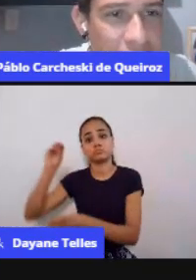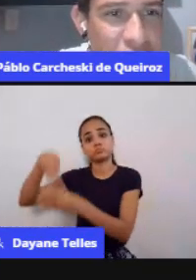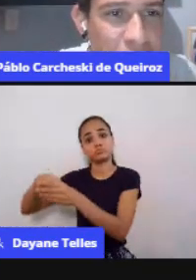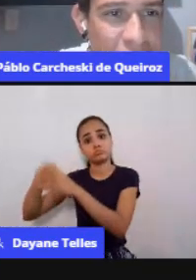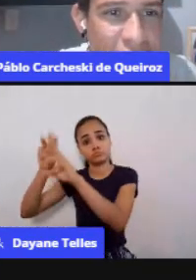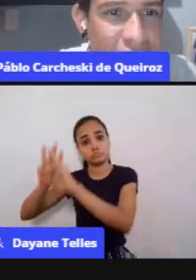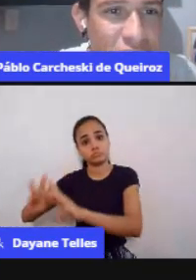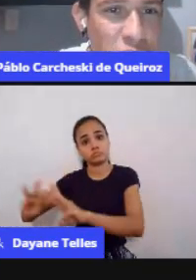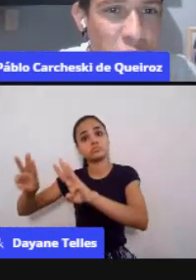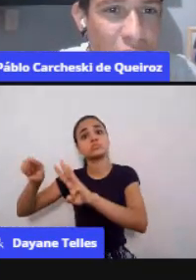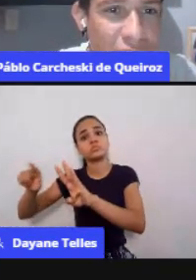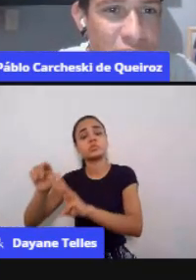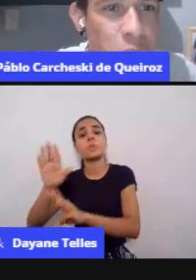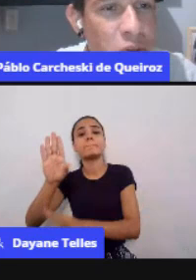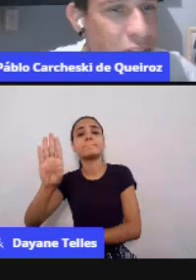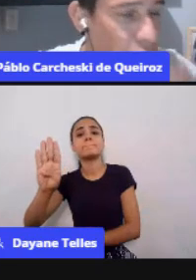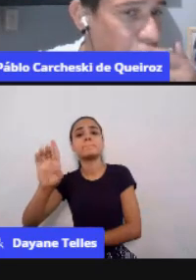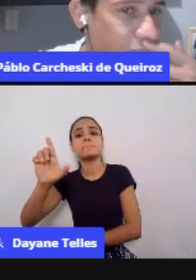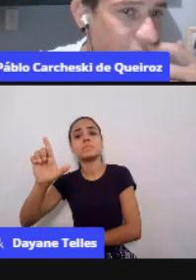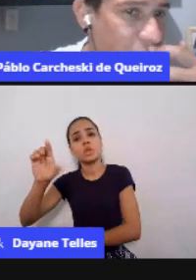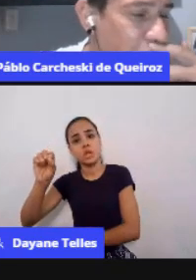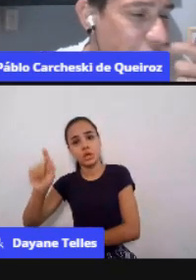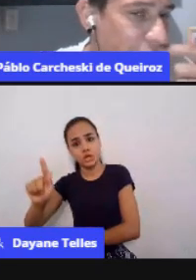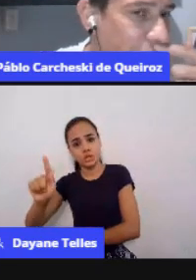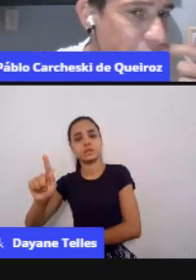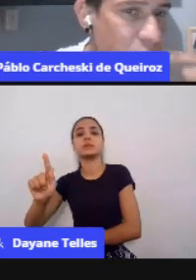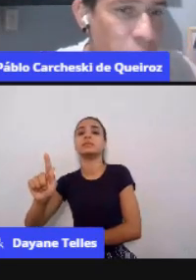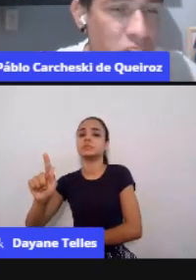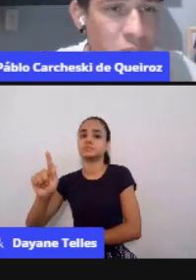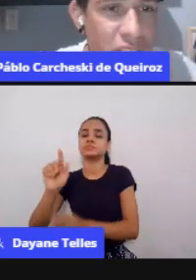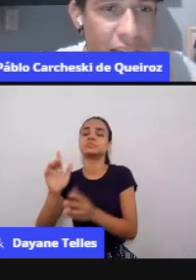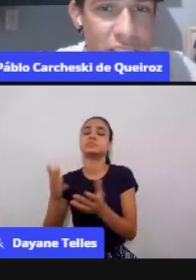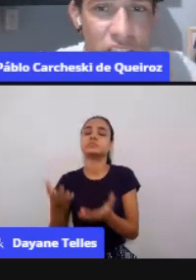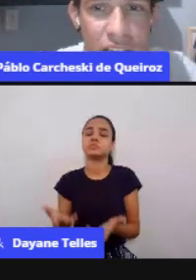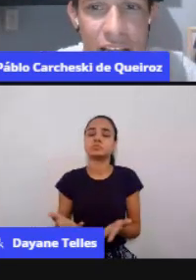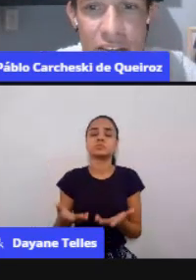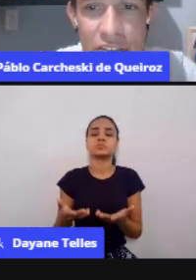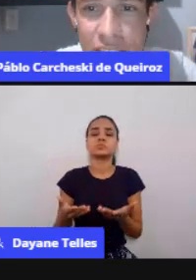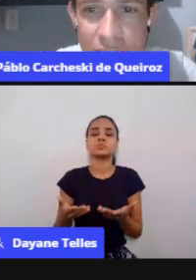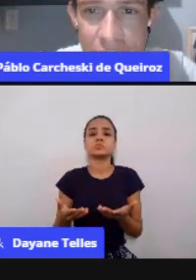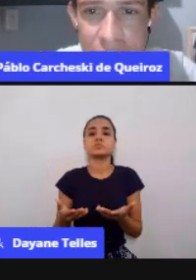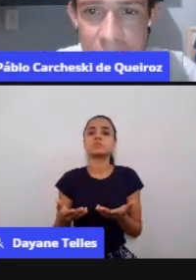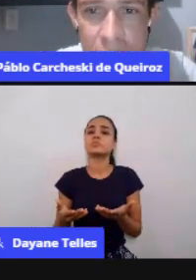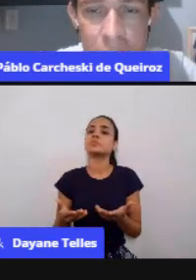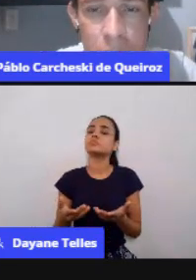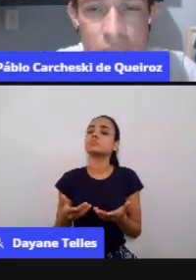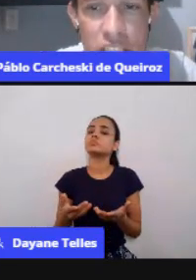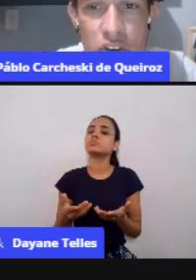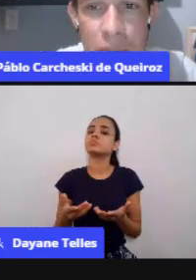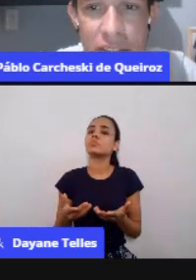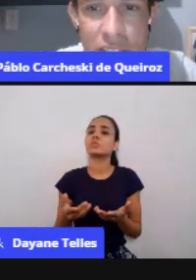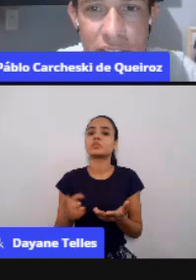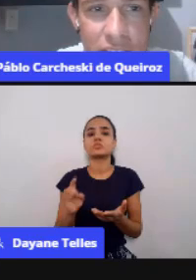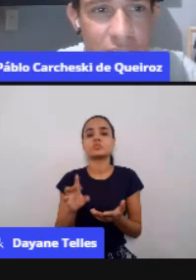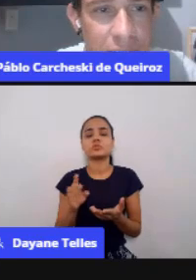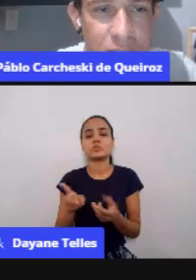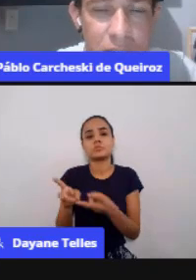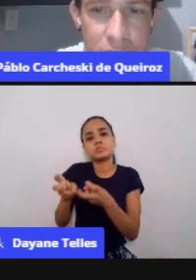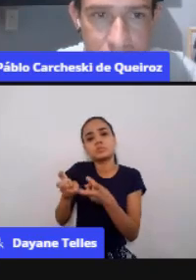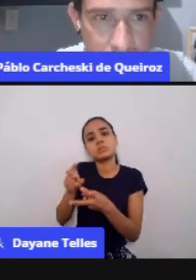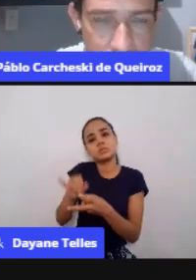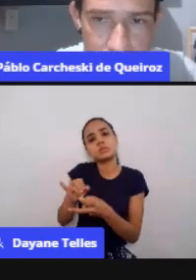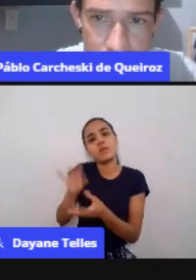levantamento, só para a gente ter uma ideia se essa suposição que eu vou levantar com vocês no próximo slide, ela é verdadeira, né? Porque a gente ficou pensando assim,